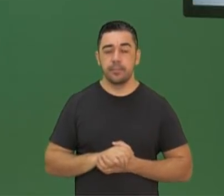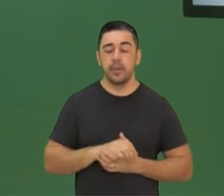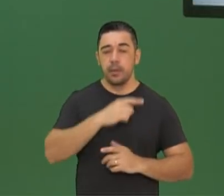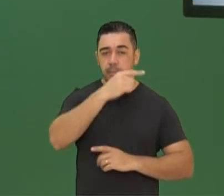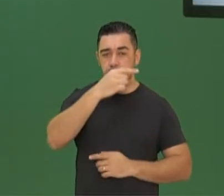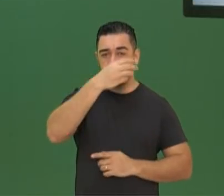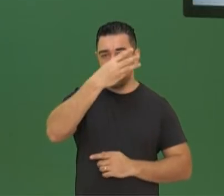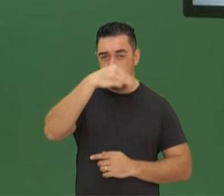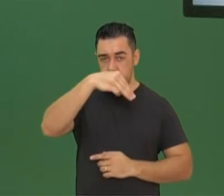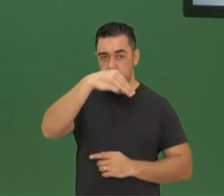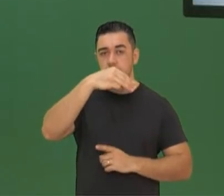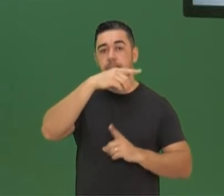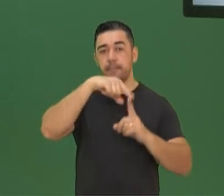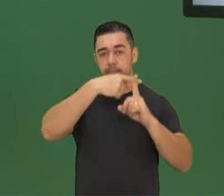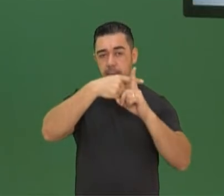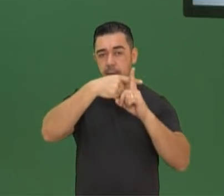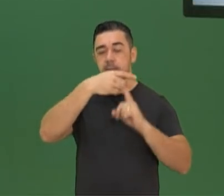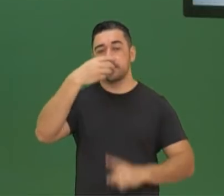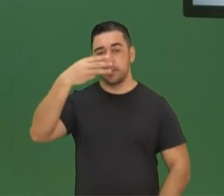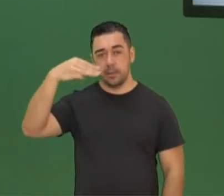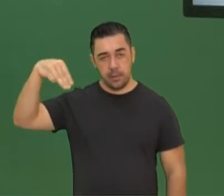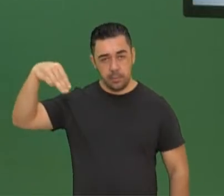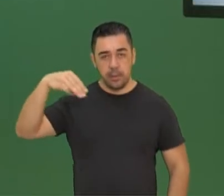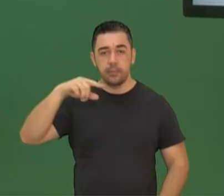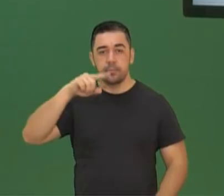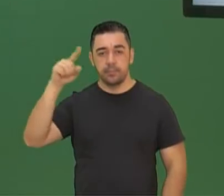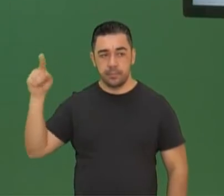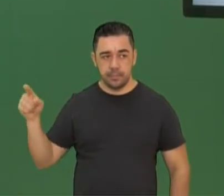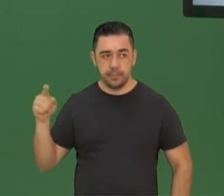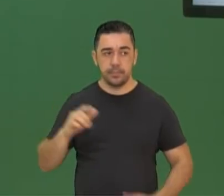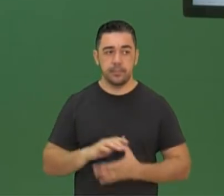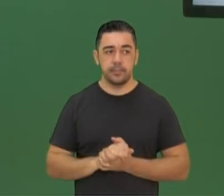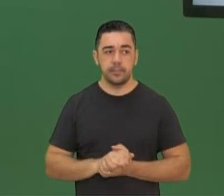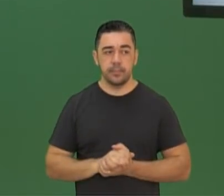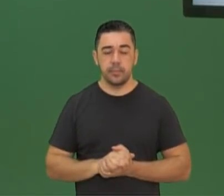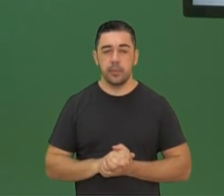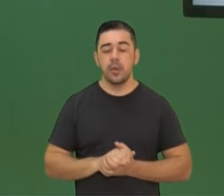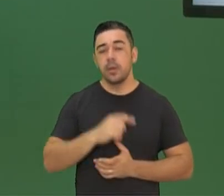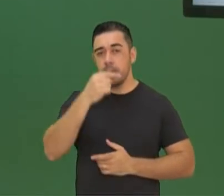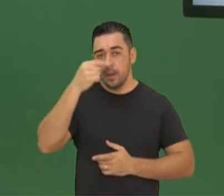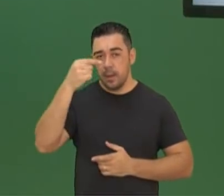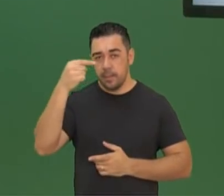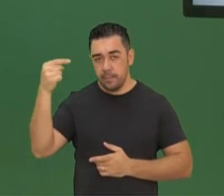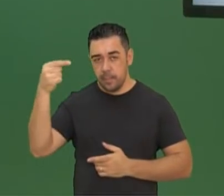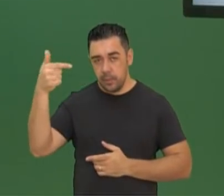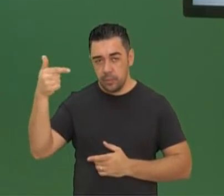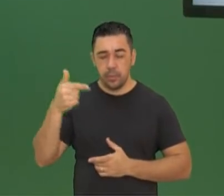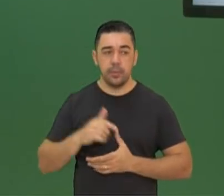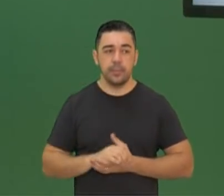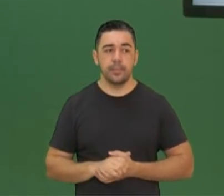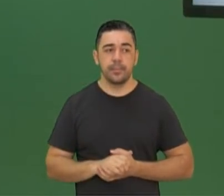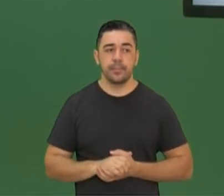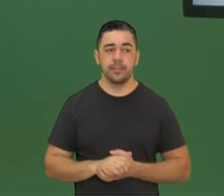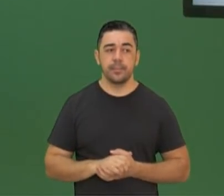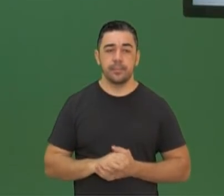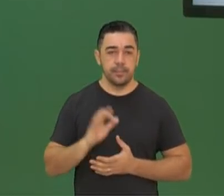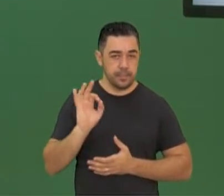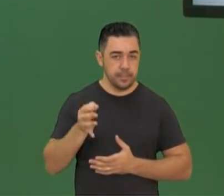menos 3m vai para lá, mais 3m. E o mais 2 vai para o outro lado, menos